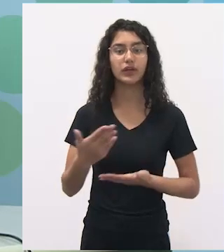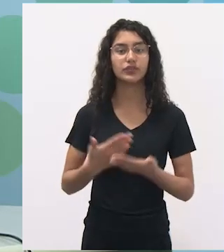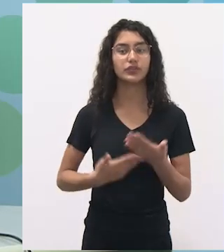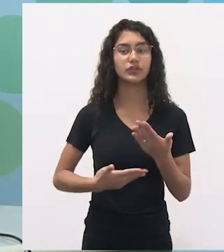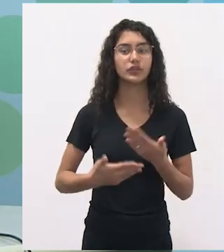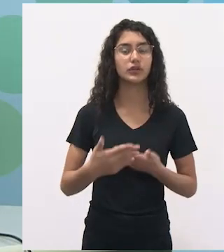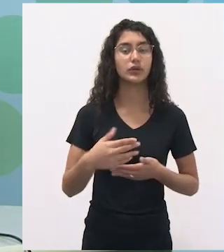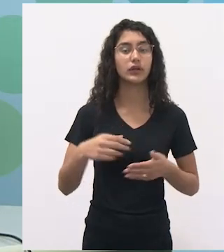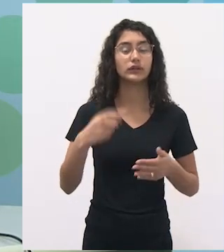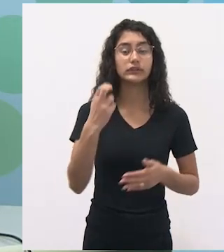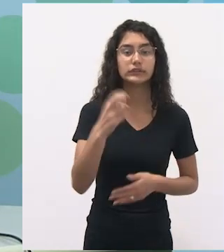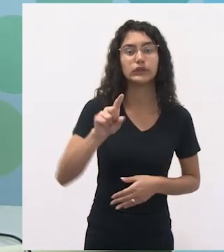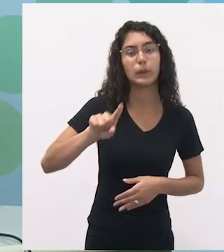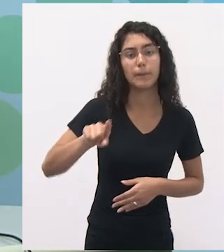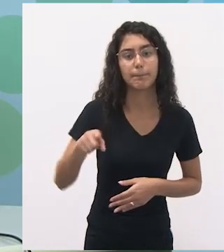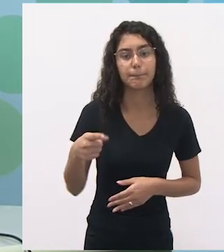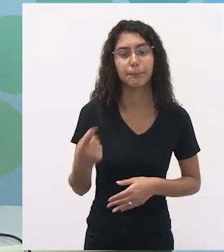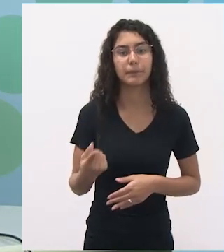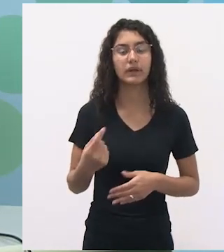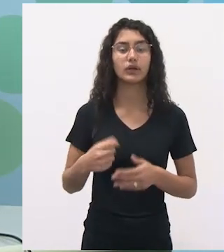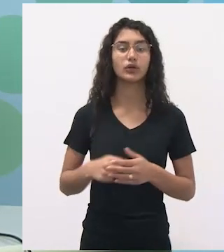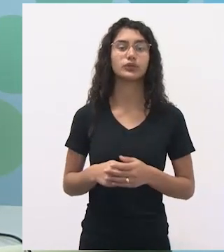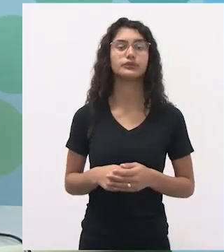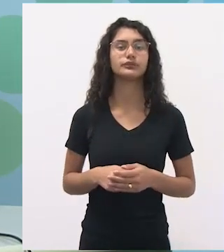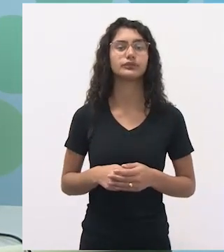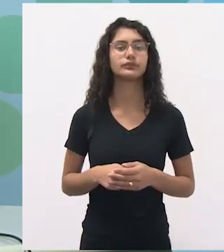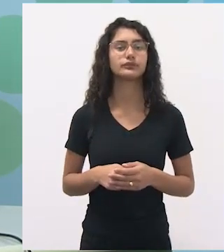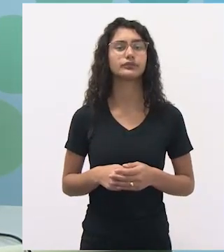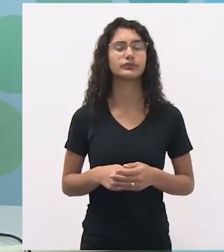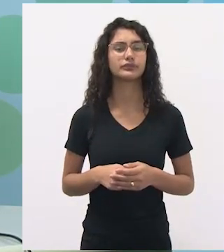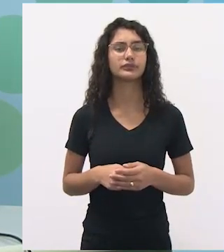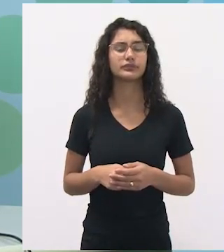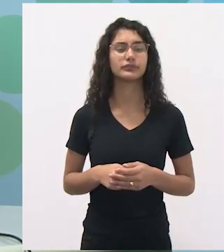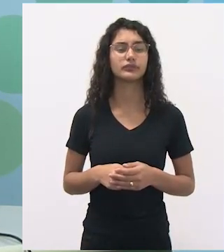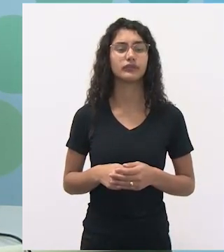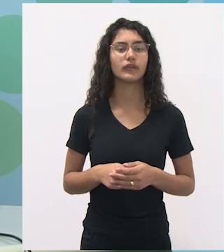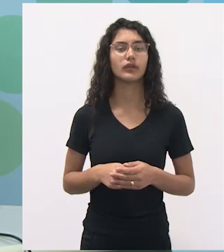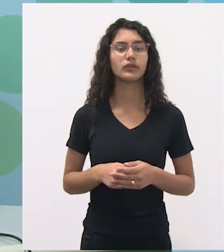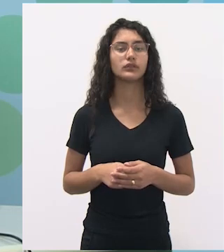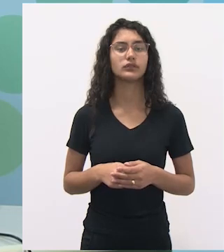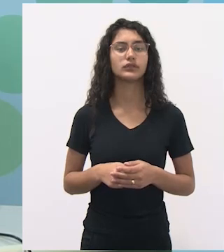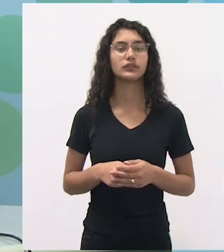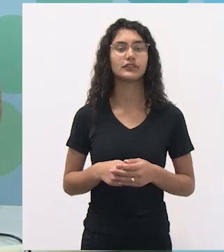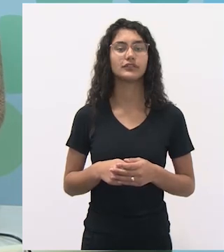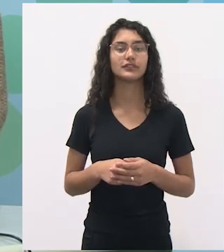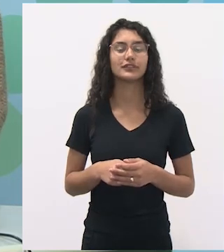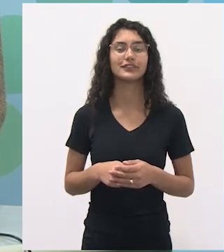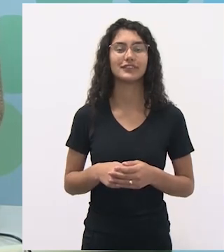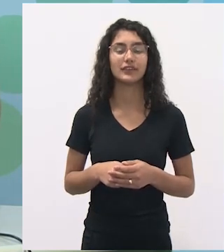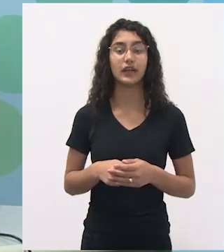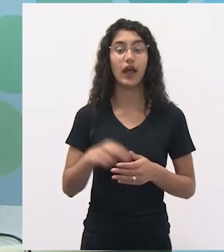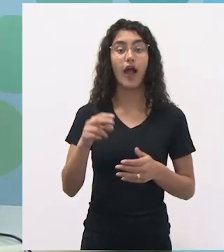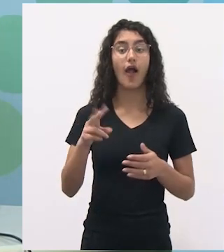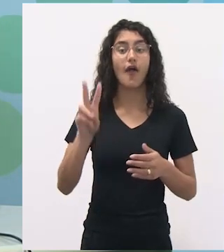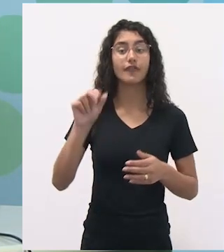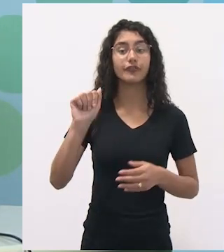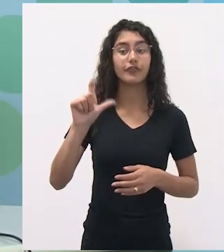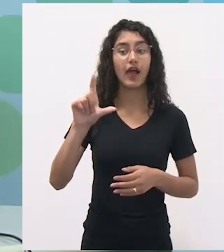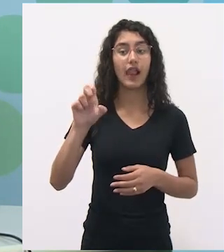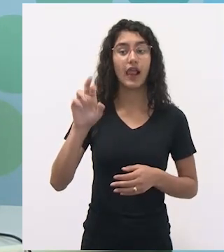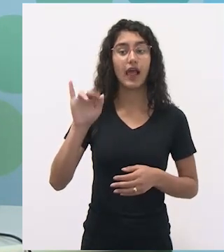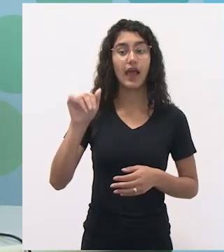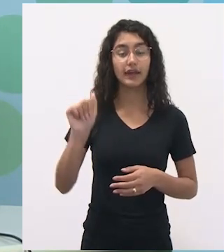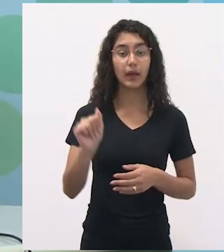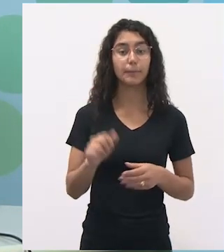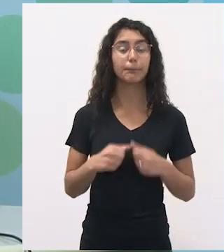de 5.000 participantes. E vamos começar então com as questões para Valéria Marques, tudo bem? Vamos